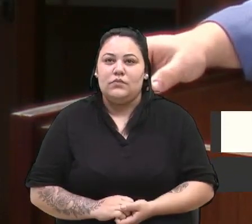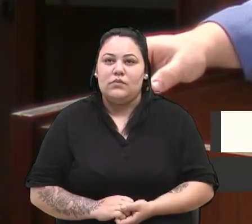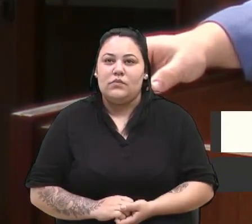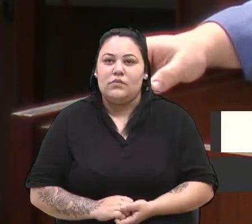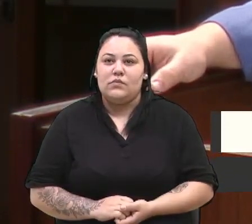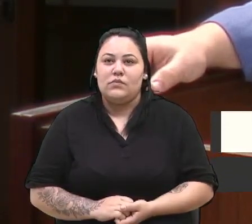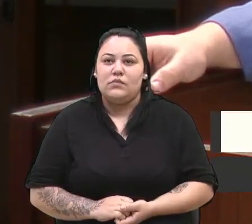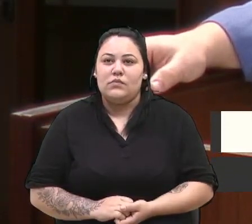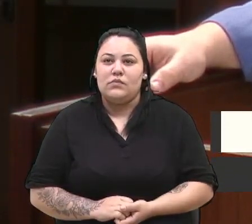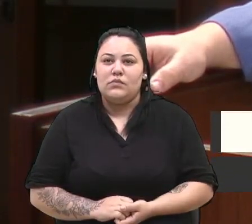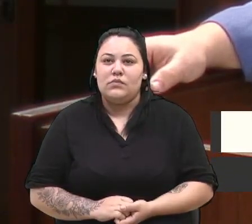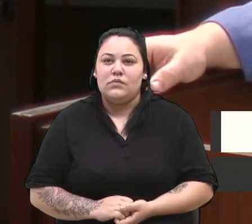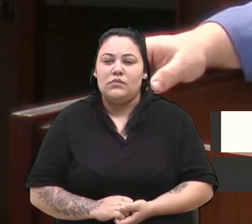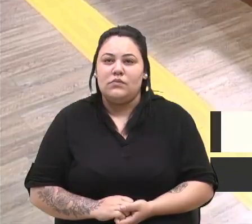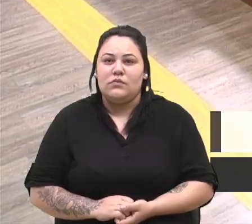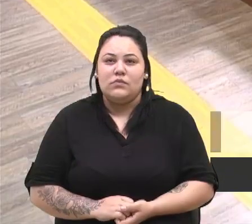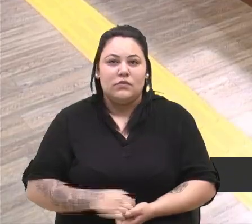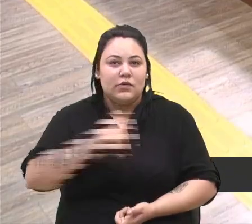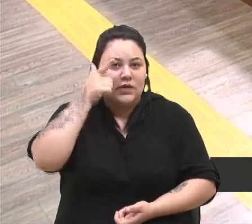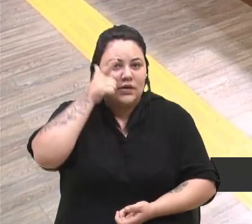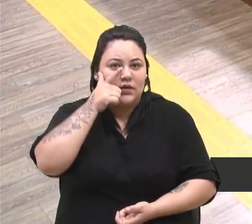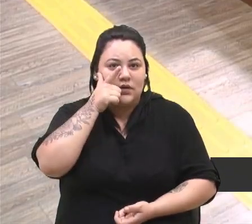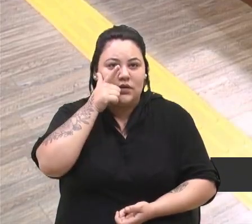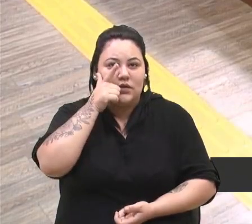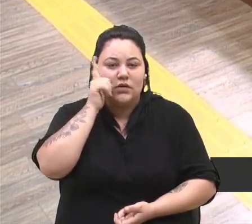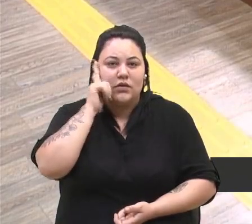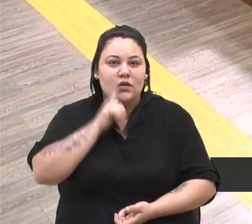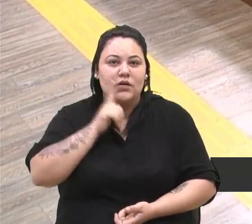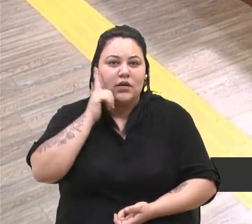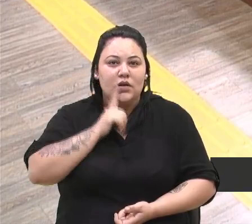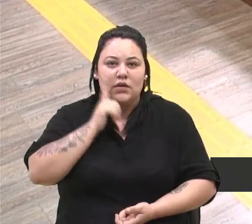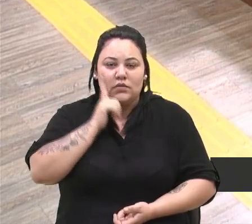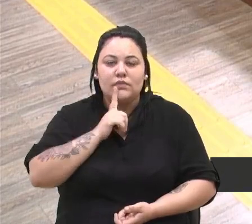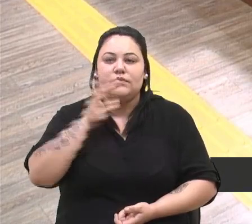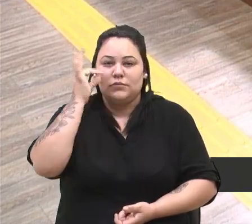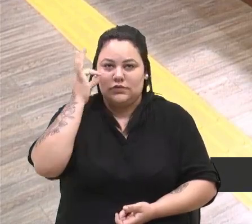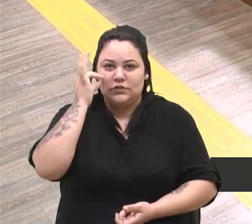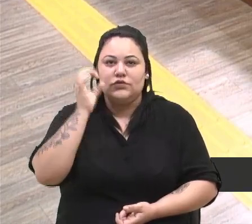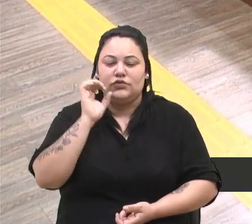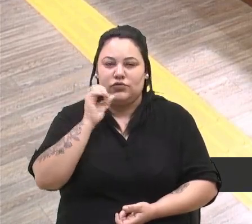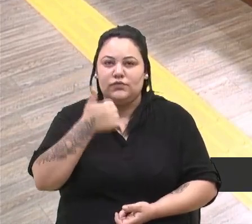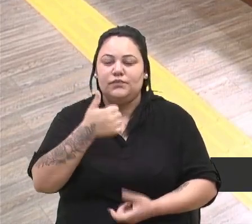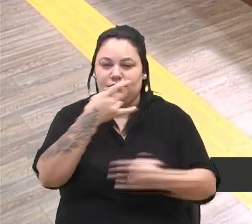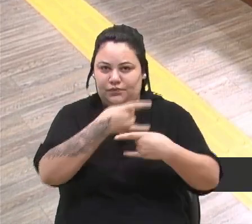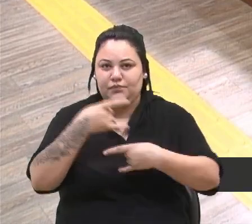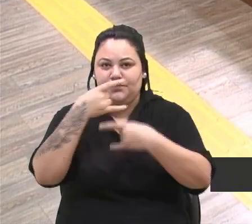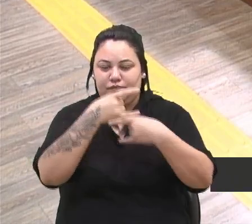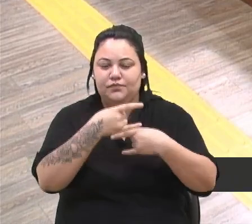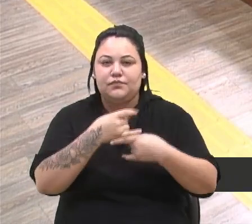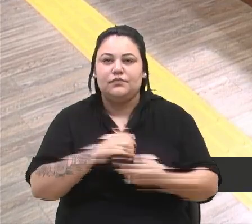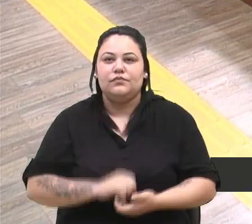presente. Vereador Lucas Carenhato. Pois não. Registrado sua presença.